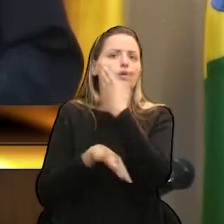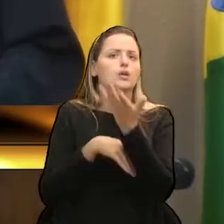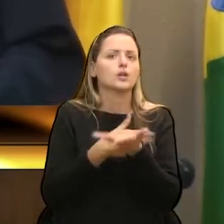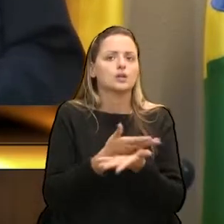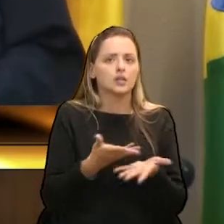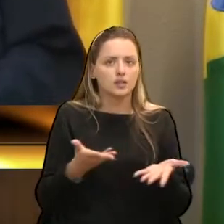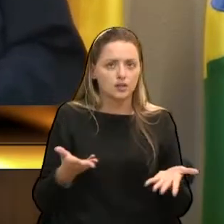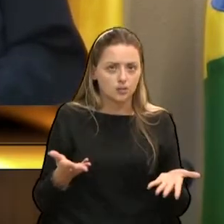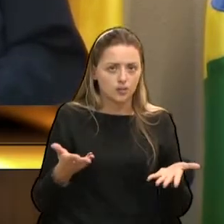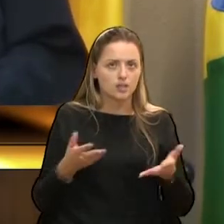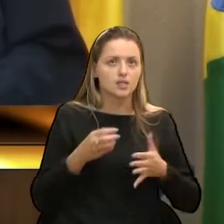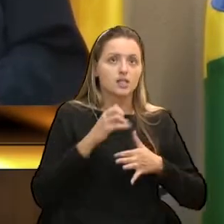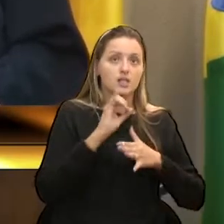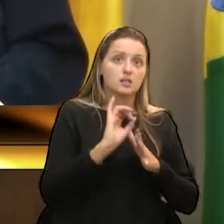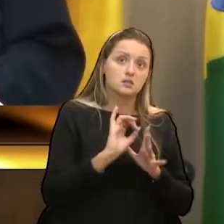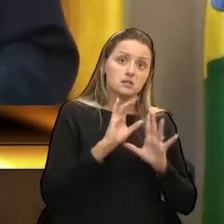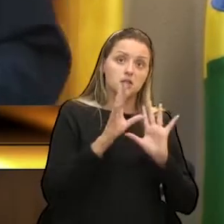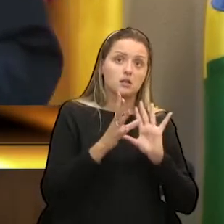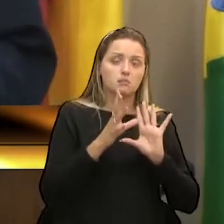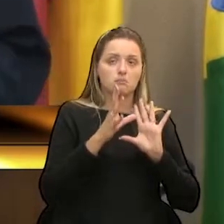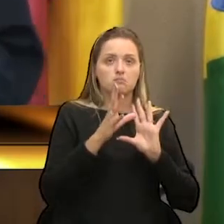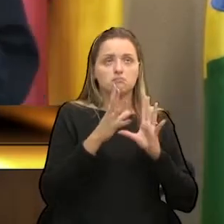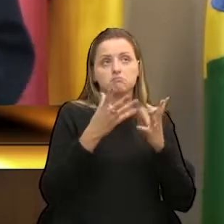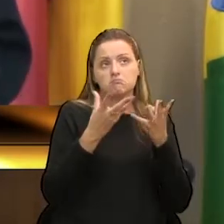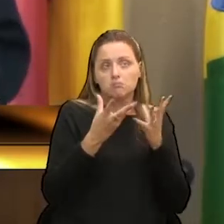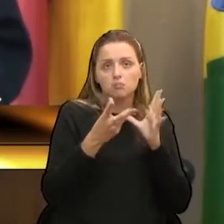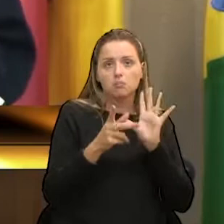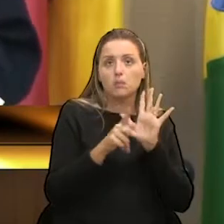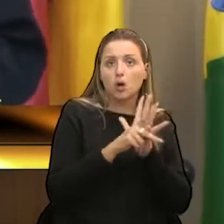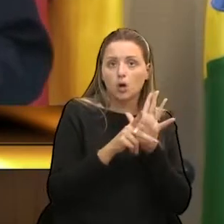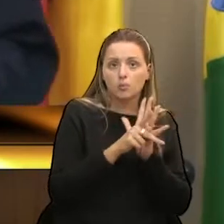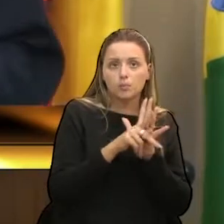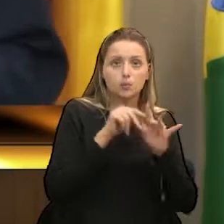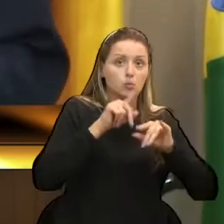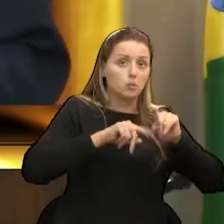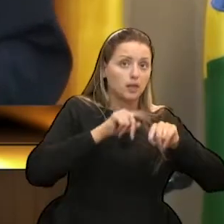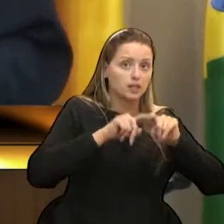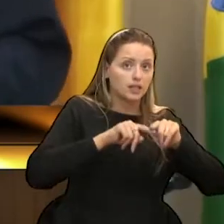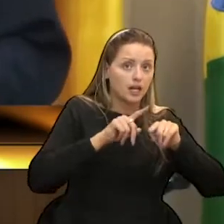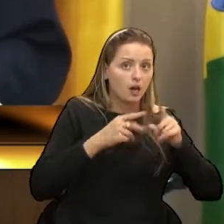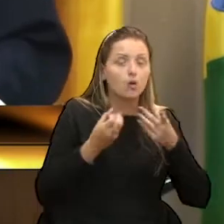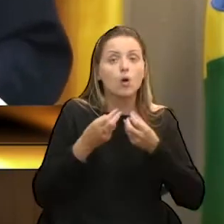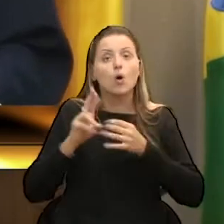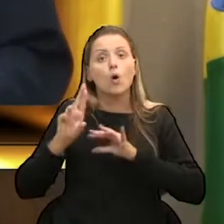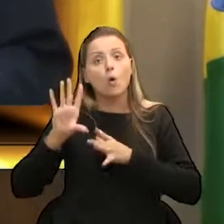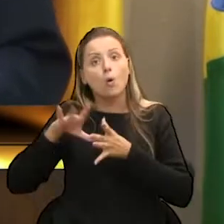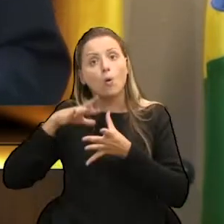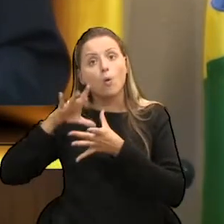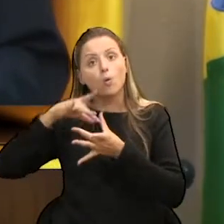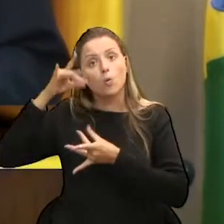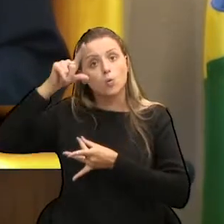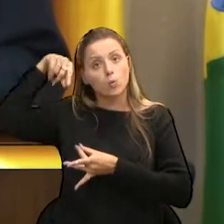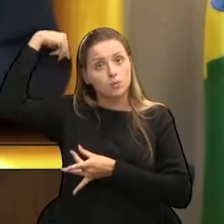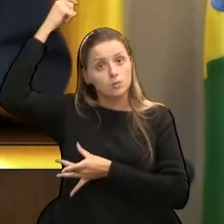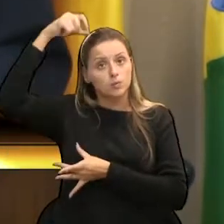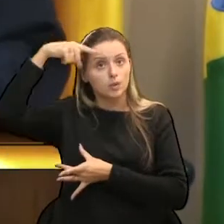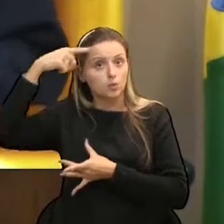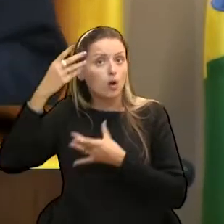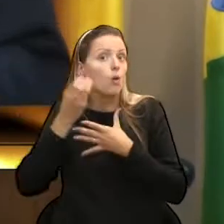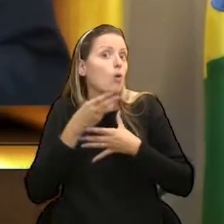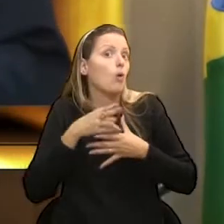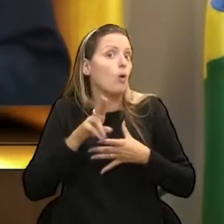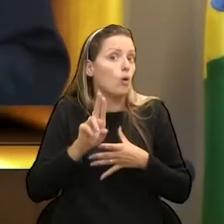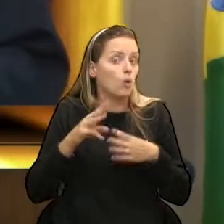Quer digam respeito às revelações materiais, quer às espirituais e morais.